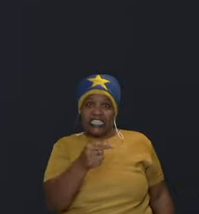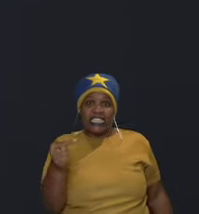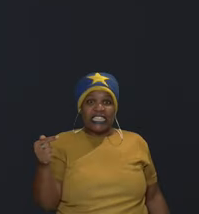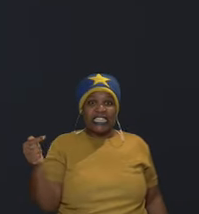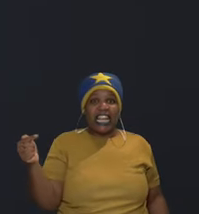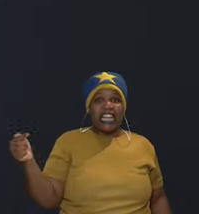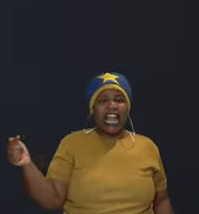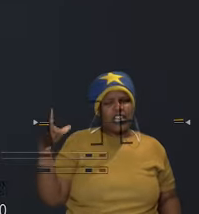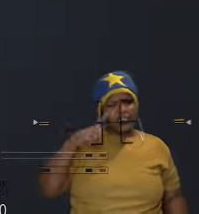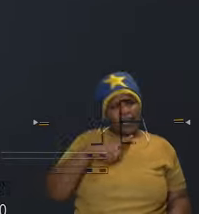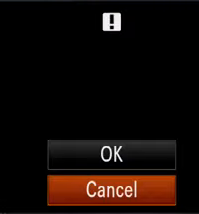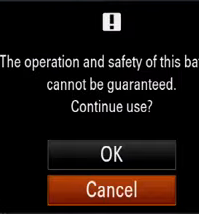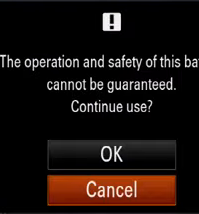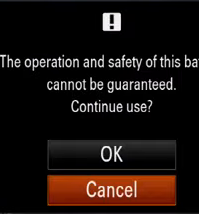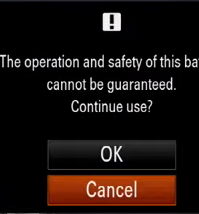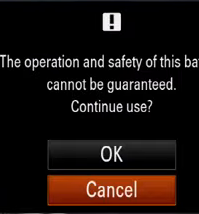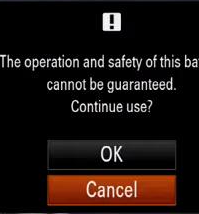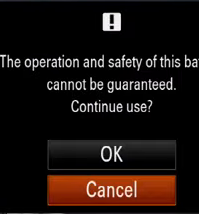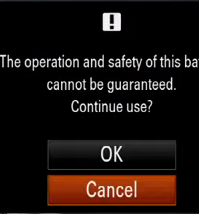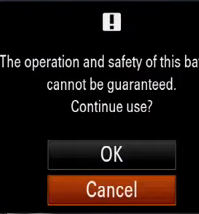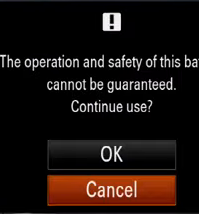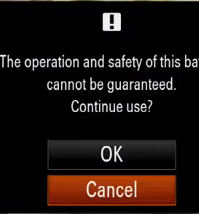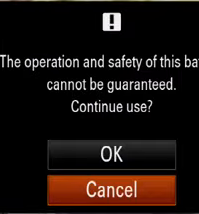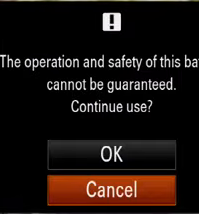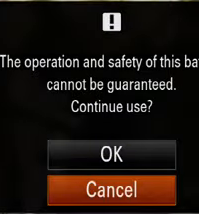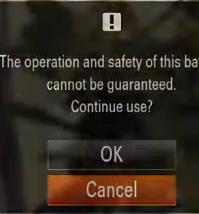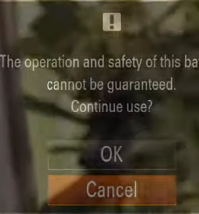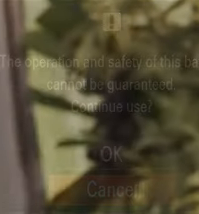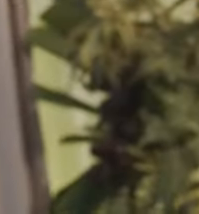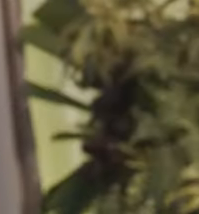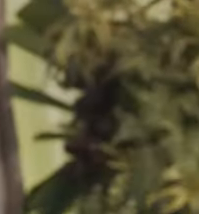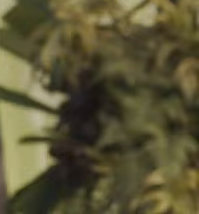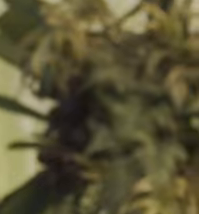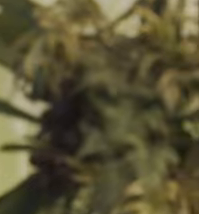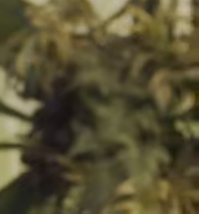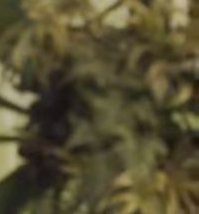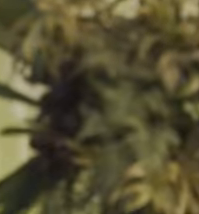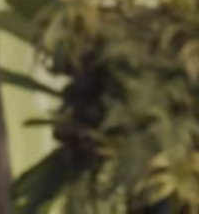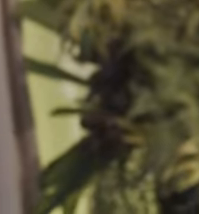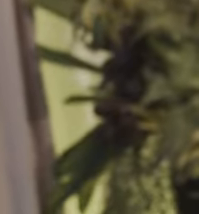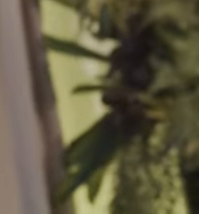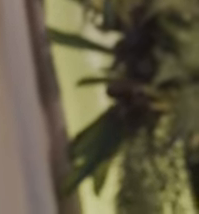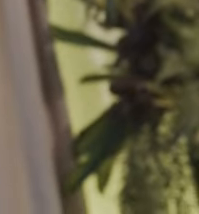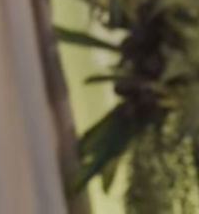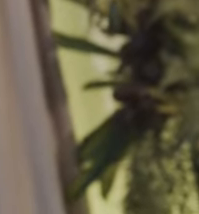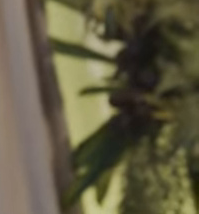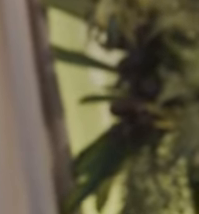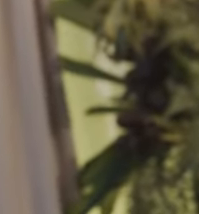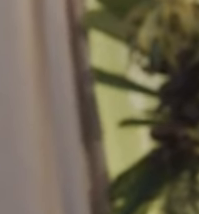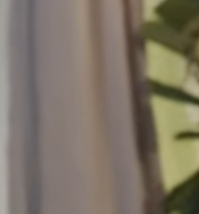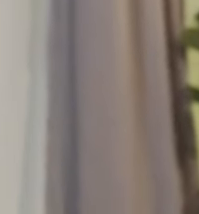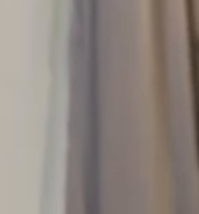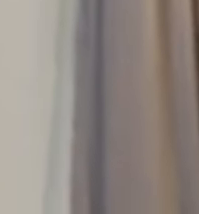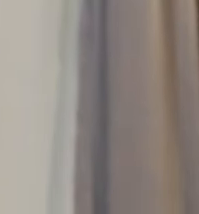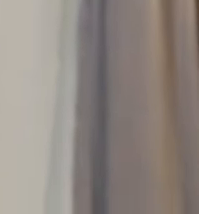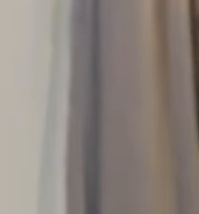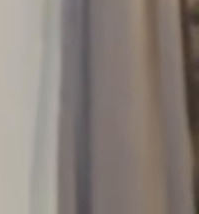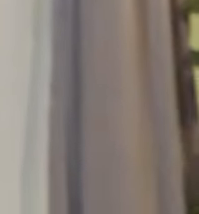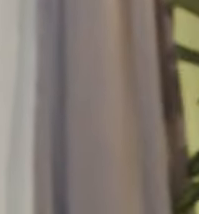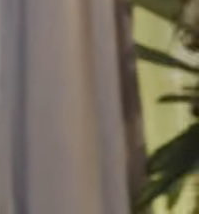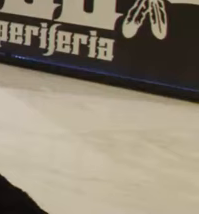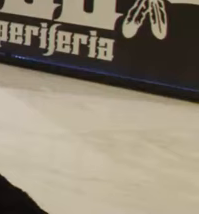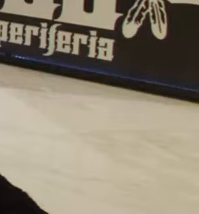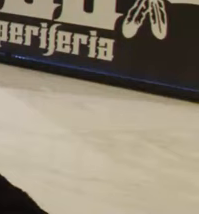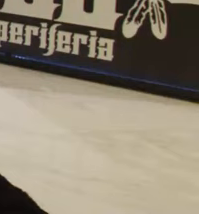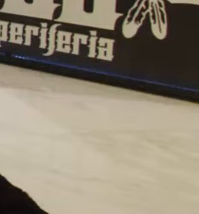Carreta tripulada, firma muda de cena. Certo de perder no jogo quando o amor já se ganha. Se o banco